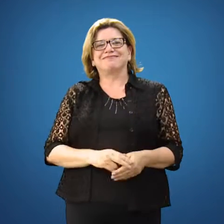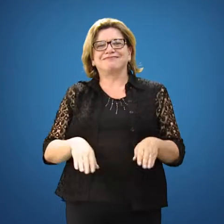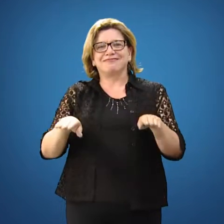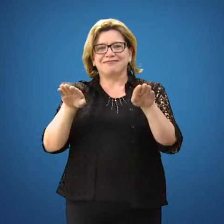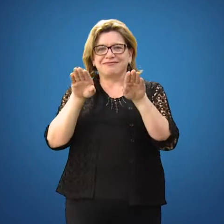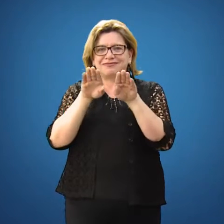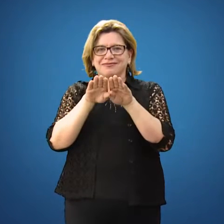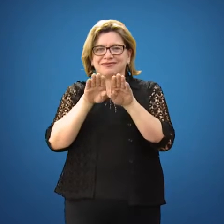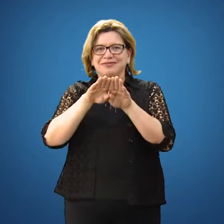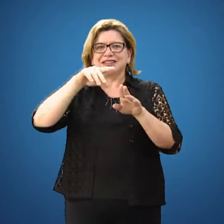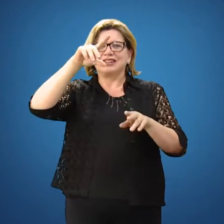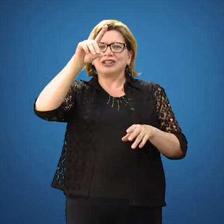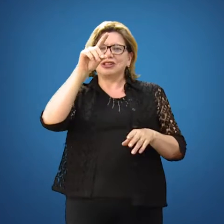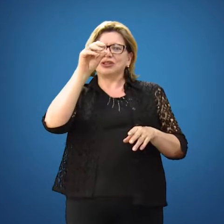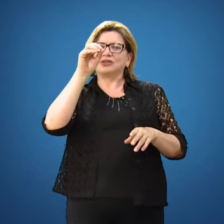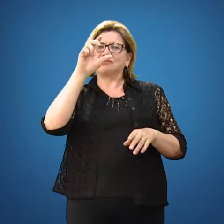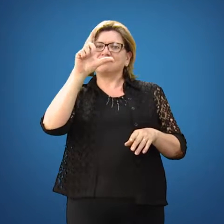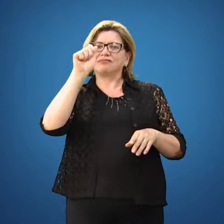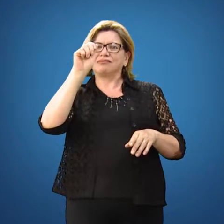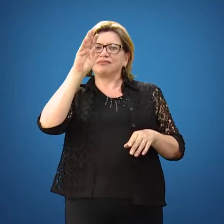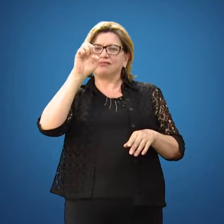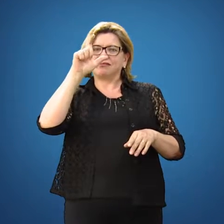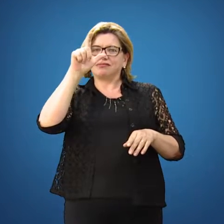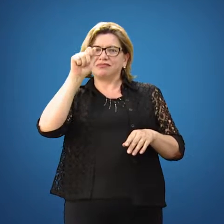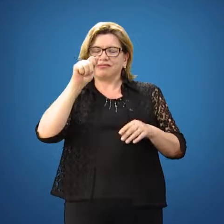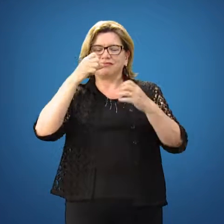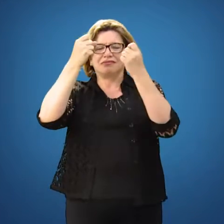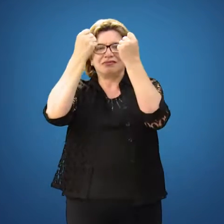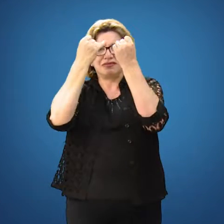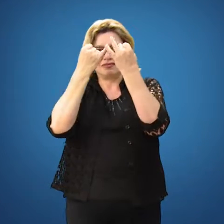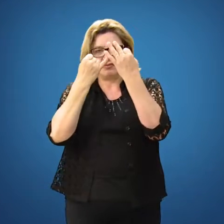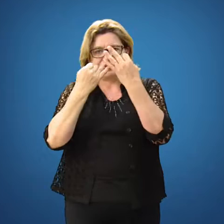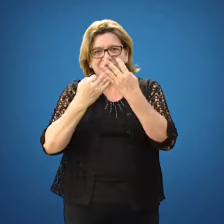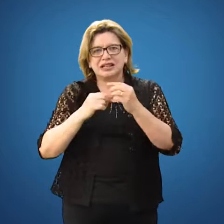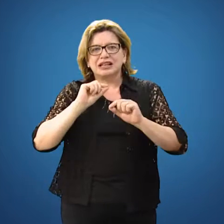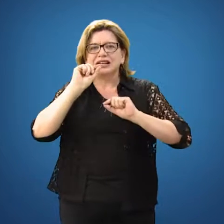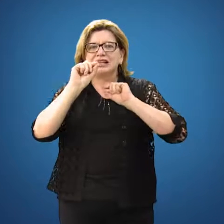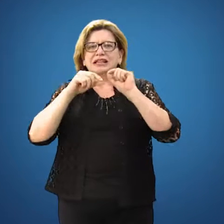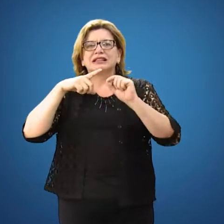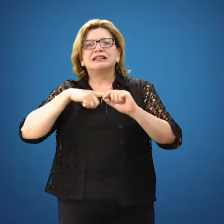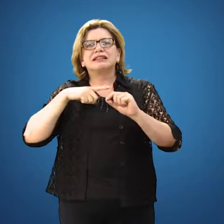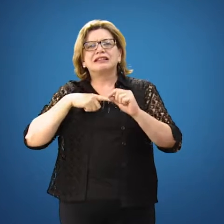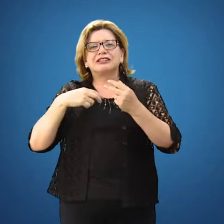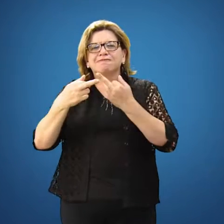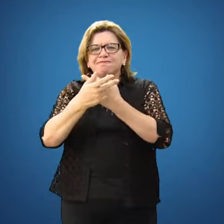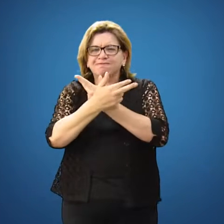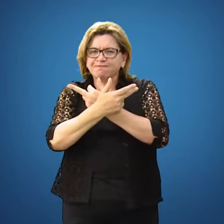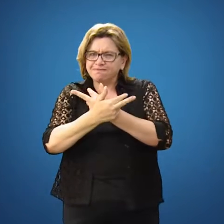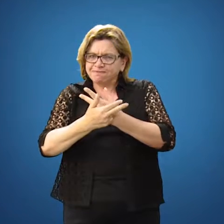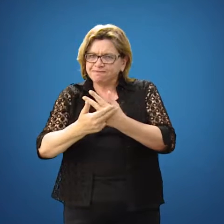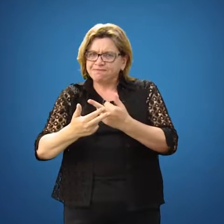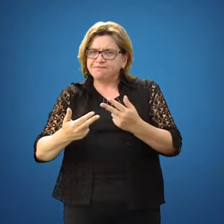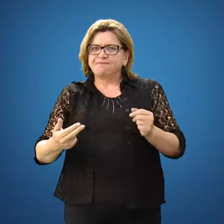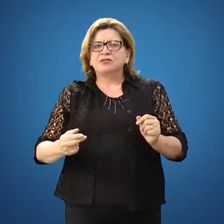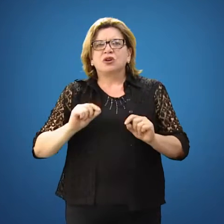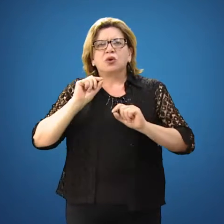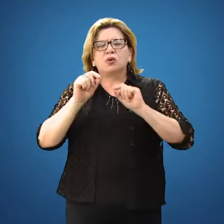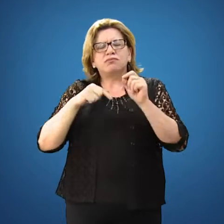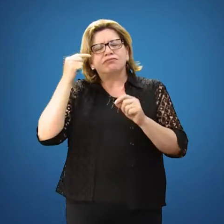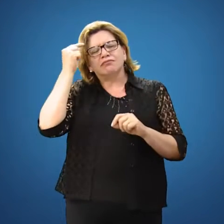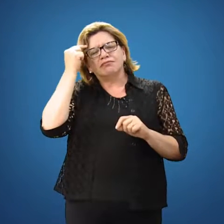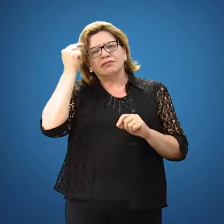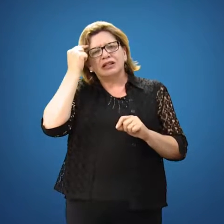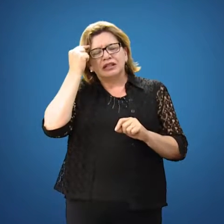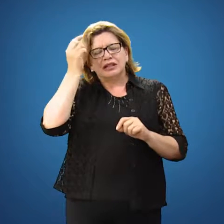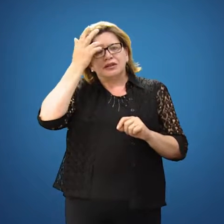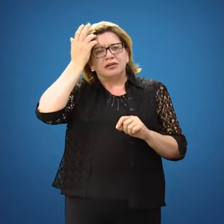também, Fernando Dolabella, ele coloca, de certa forma, que existem elementos, né, ou pressupostos,